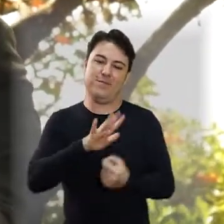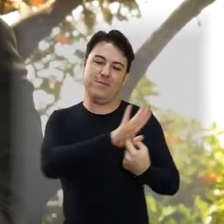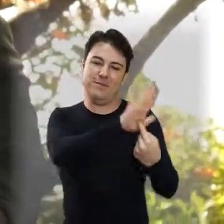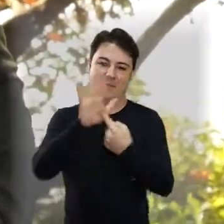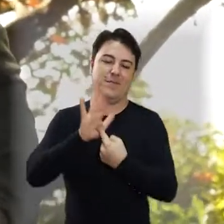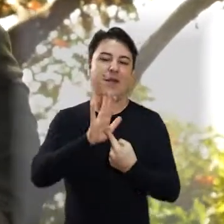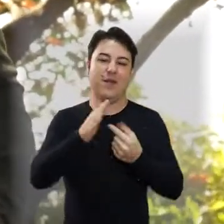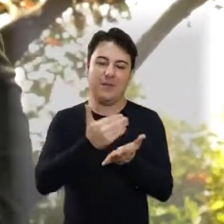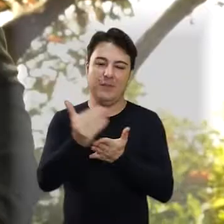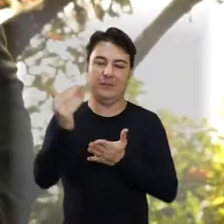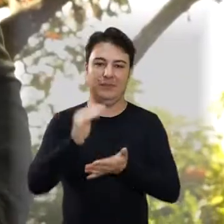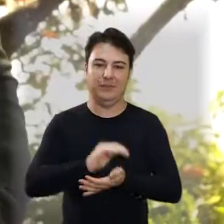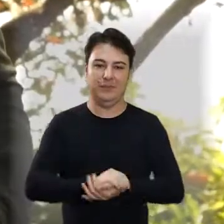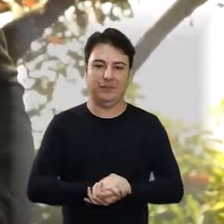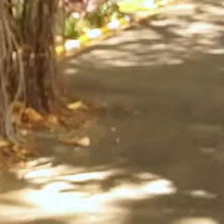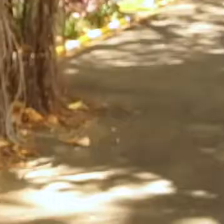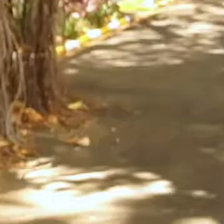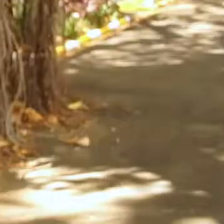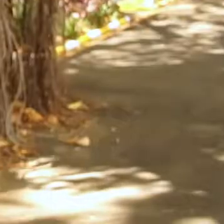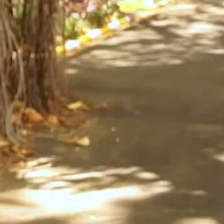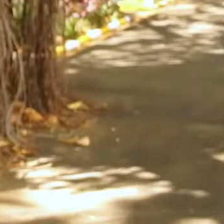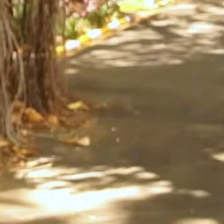vai fazer cerca de 6 anos mais ou menos.